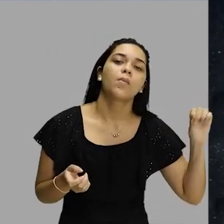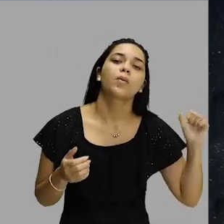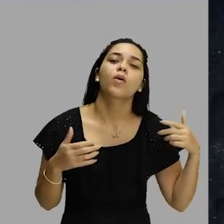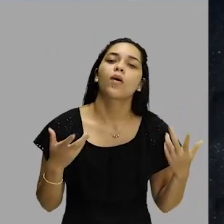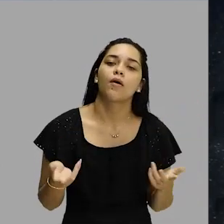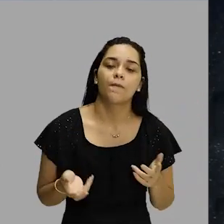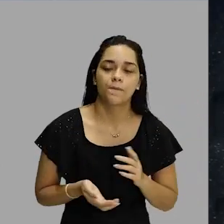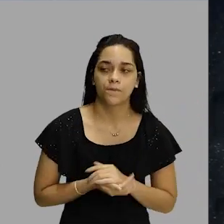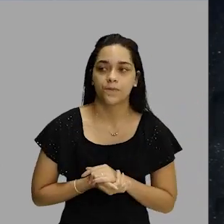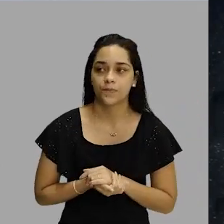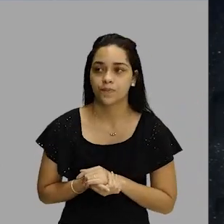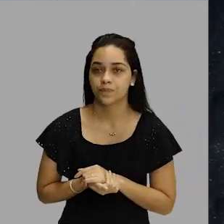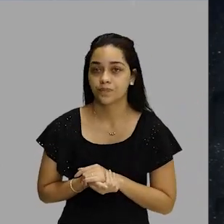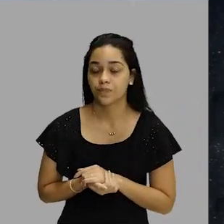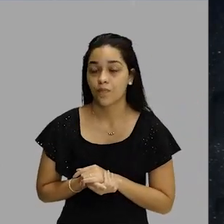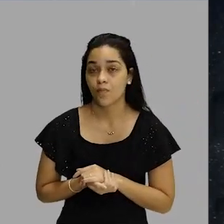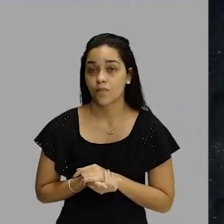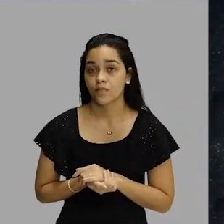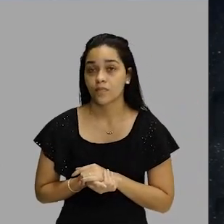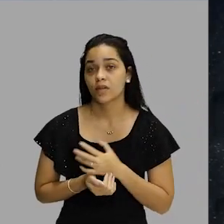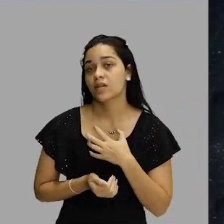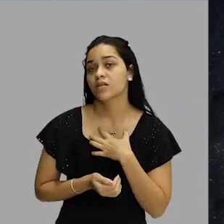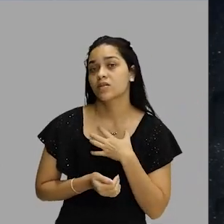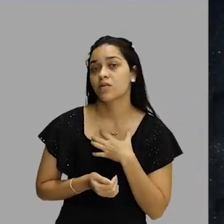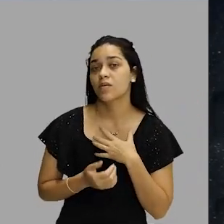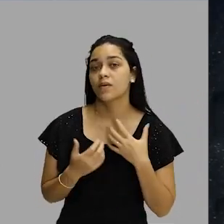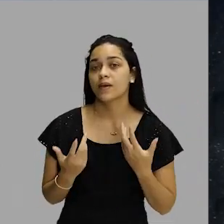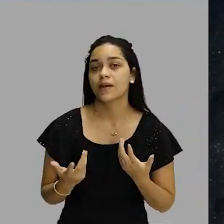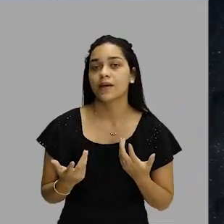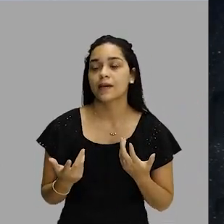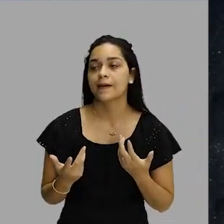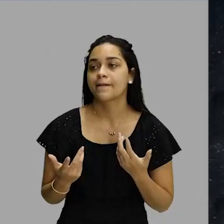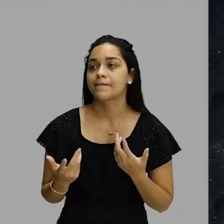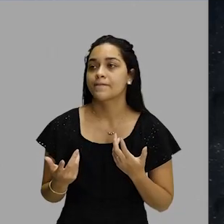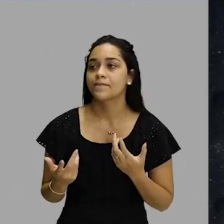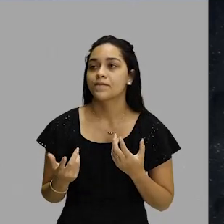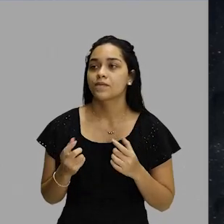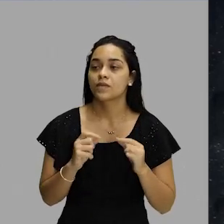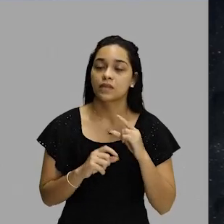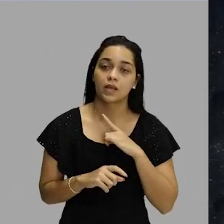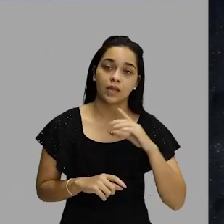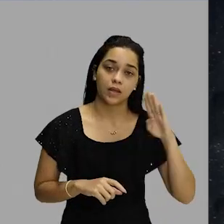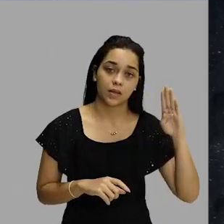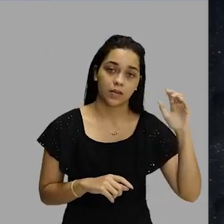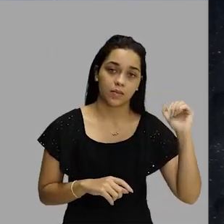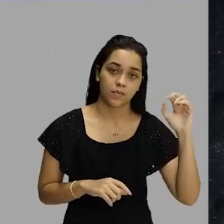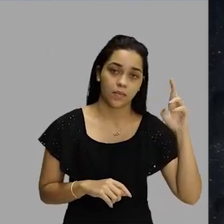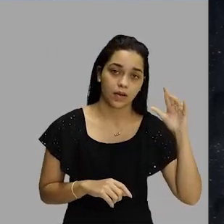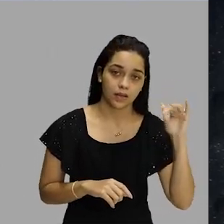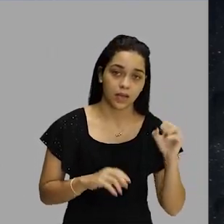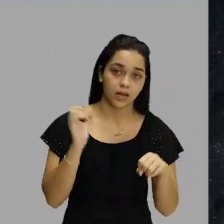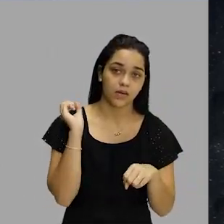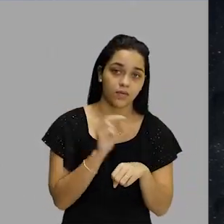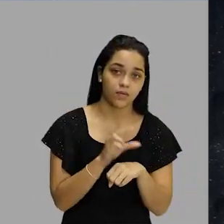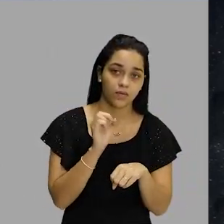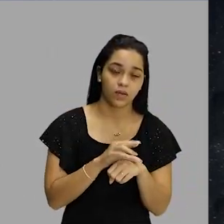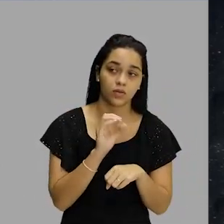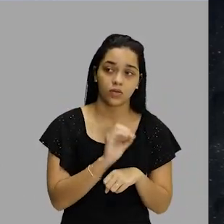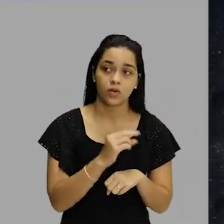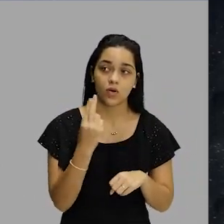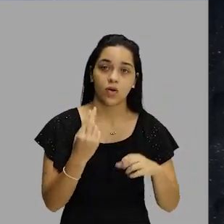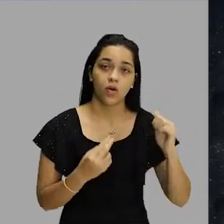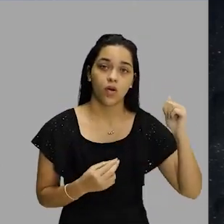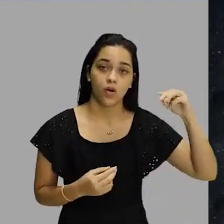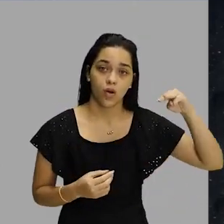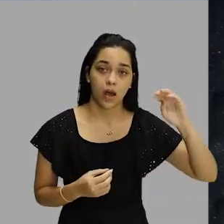Não elas podem ser, essa meningite, como eu já falei para vocês, pode ser provocada por bactérias, por vírus ou por